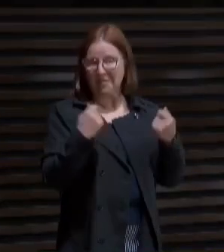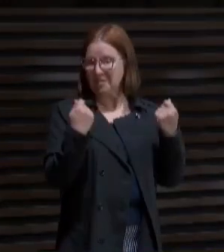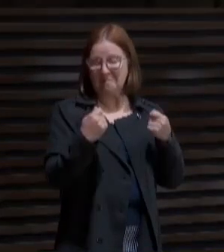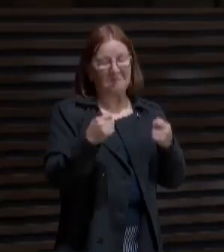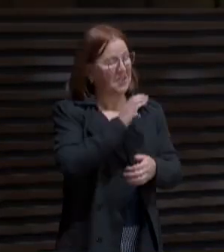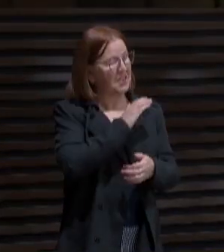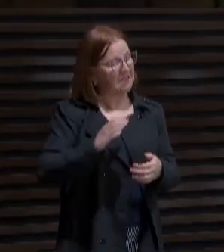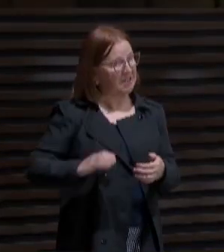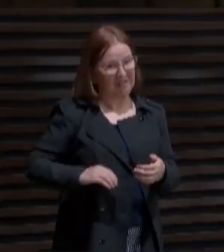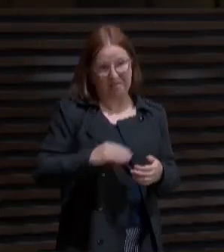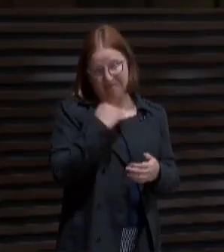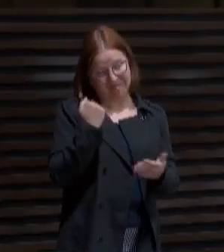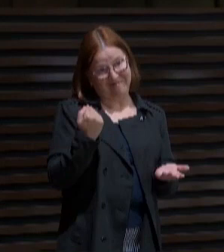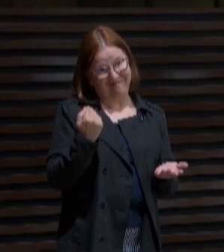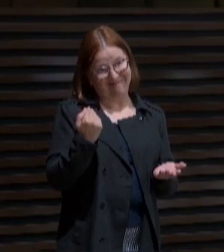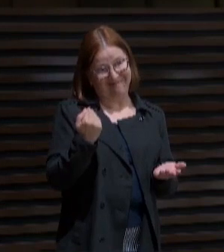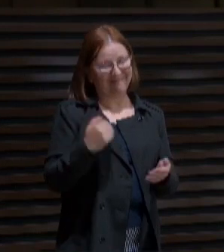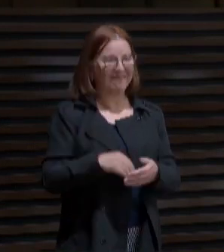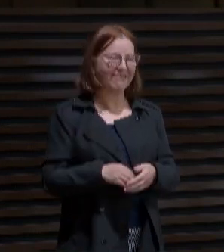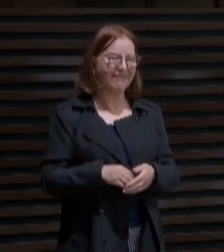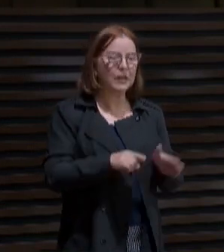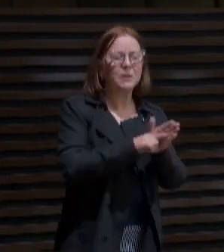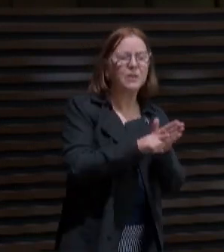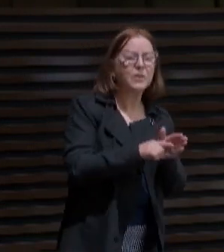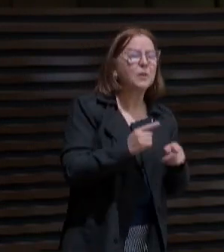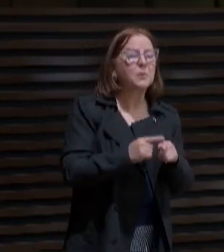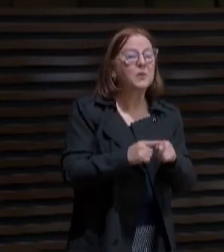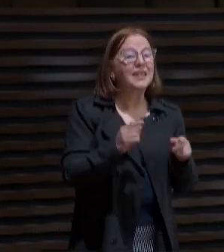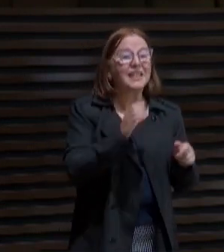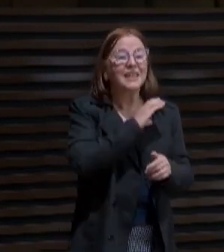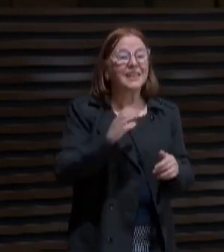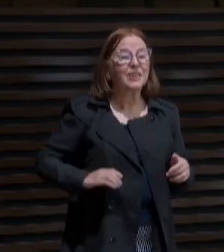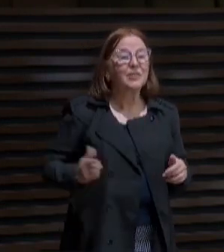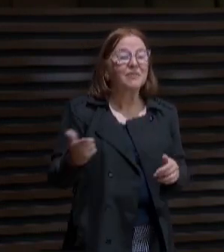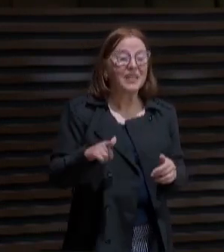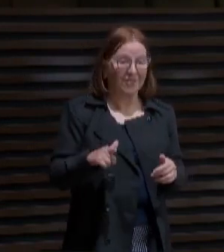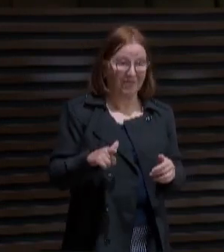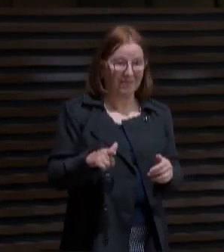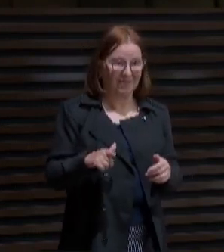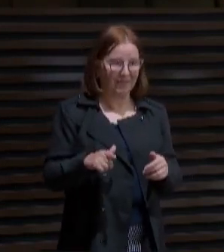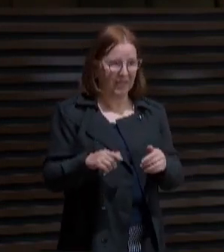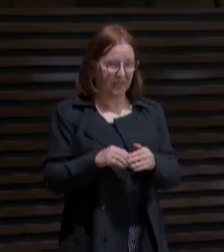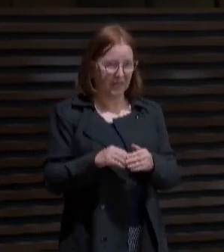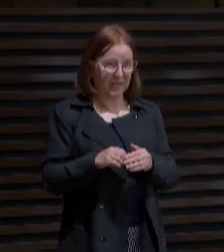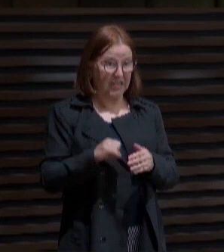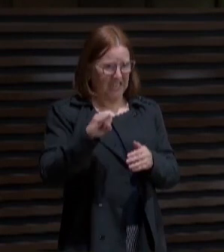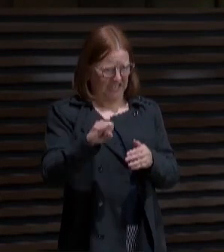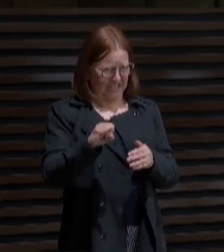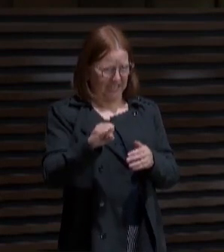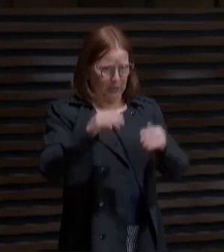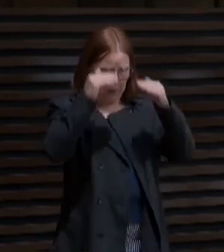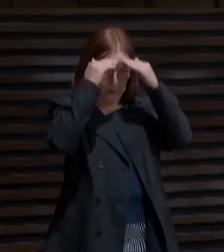por que Cristo veio? Ele está dizendo, se a obediência à lei nos